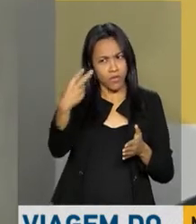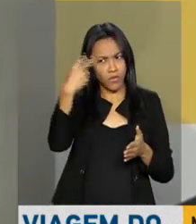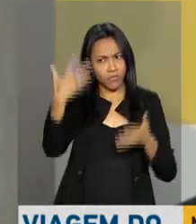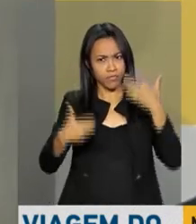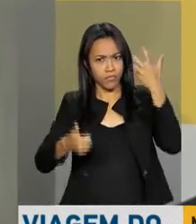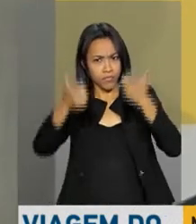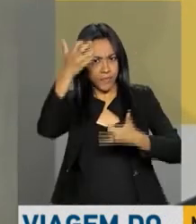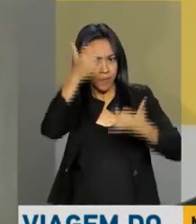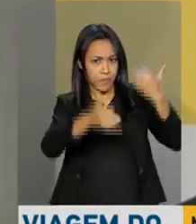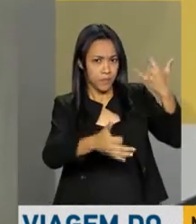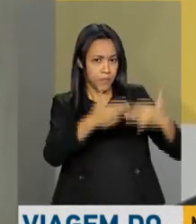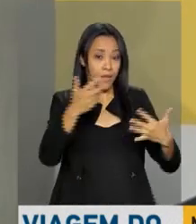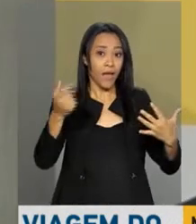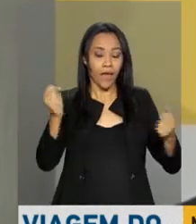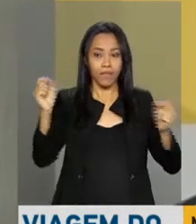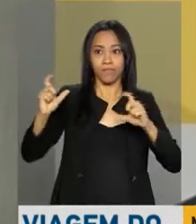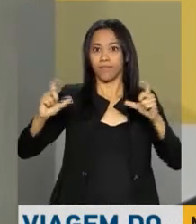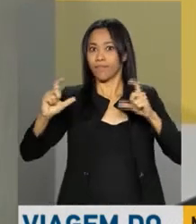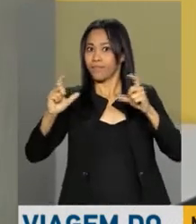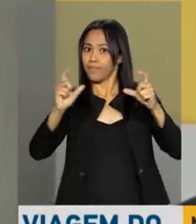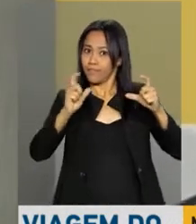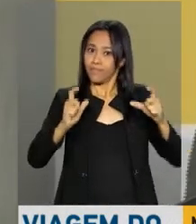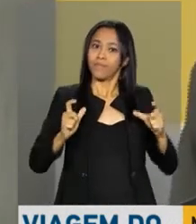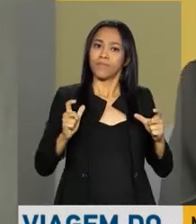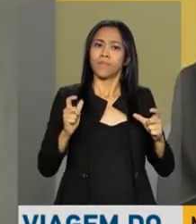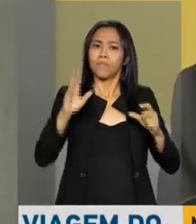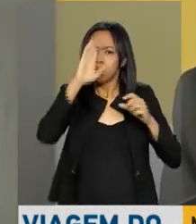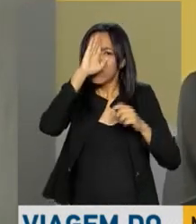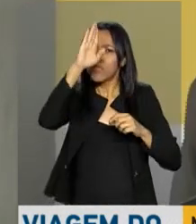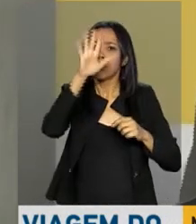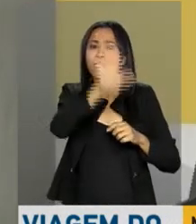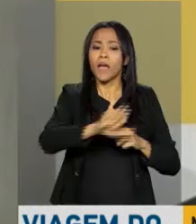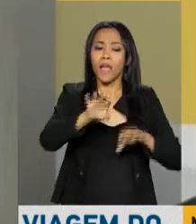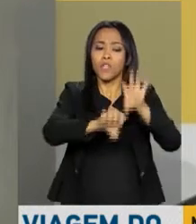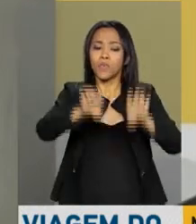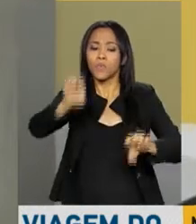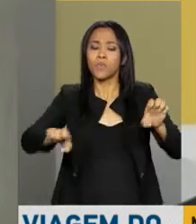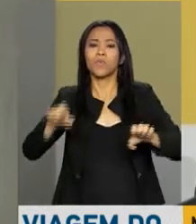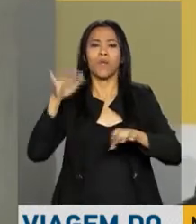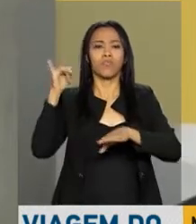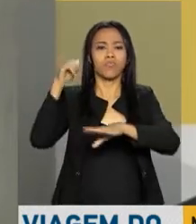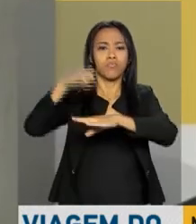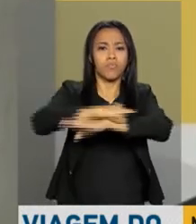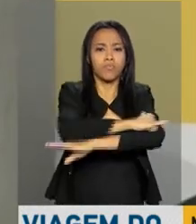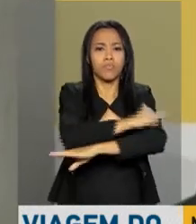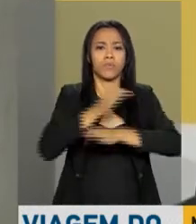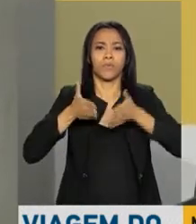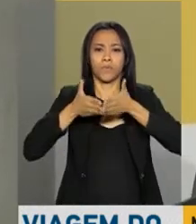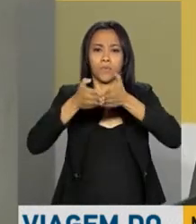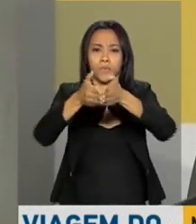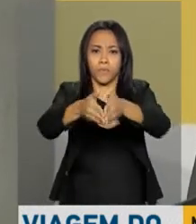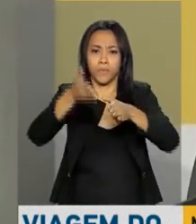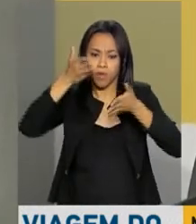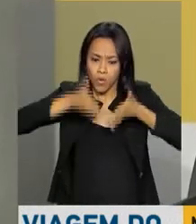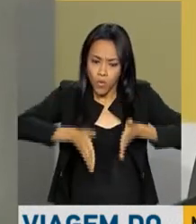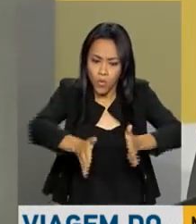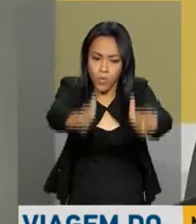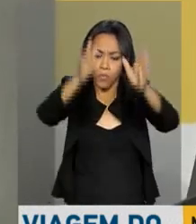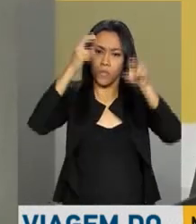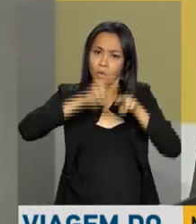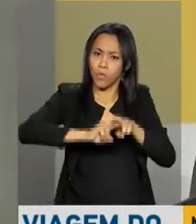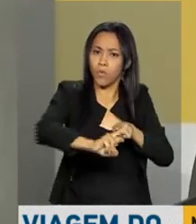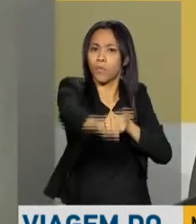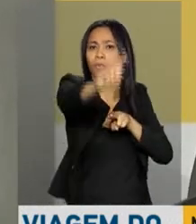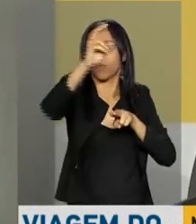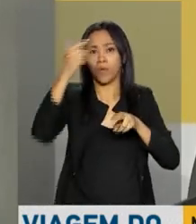muito animadoras especialmente na área de infraestrutura portos aeroportos rodovias ferrovias linhas de transmissão